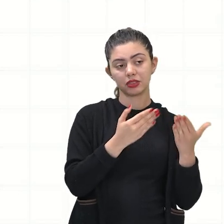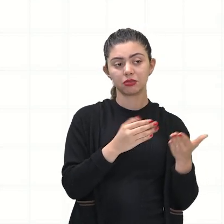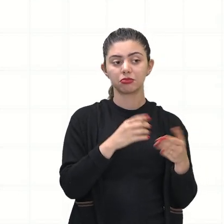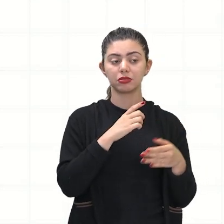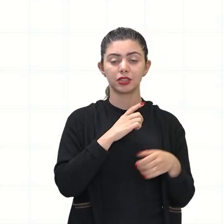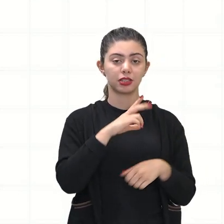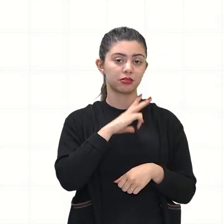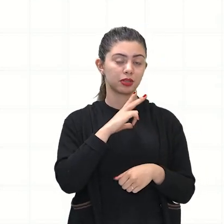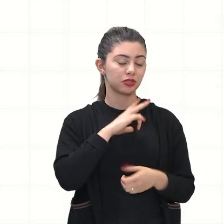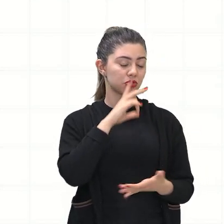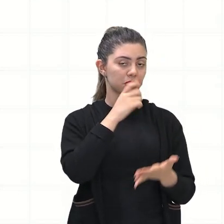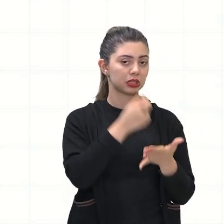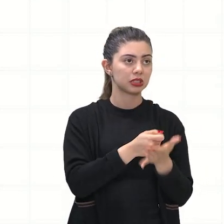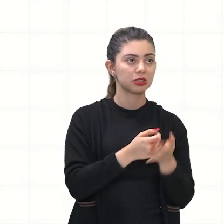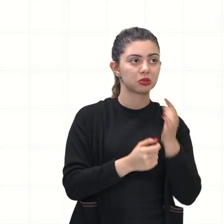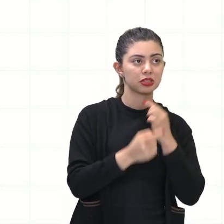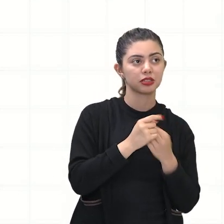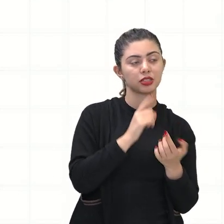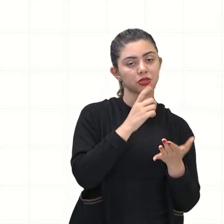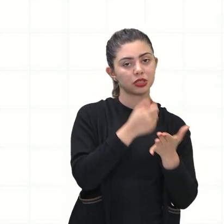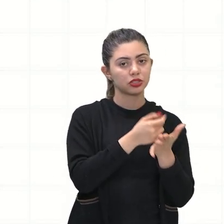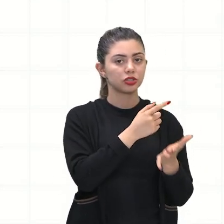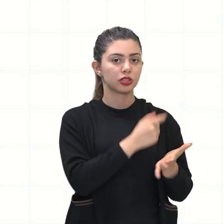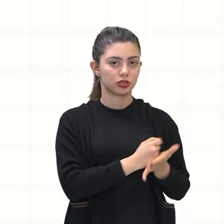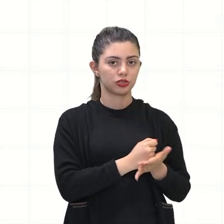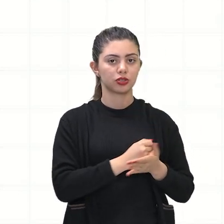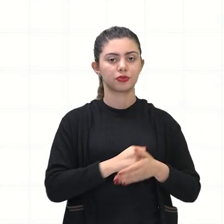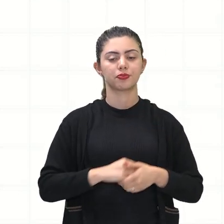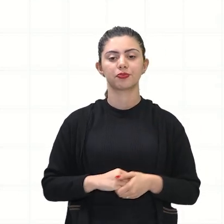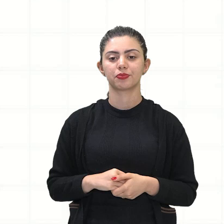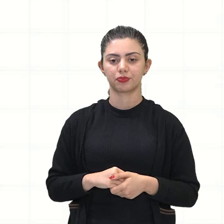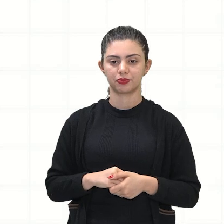decisões particulares. Tá?